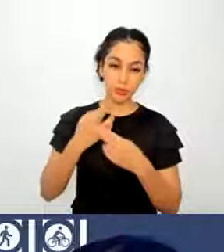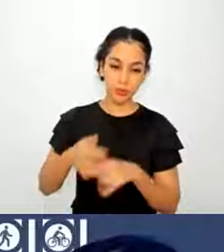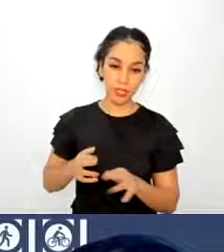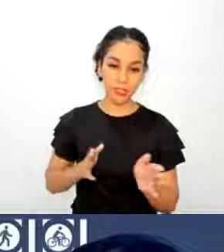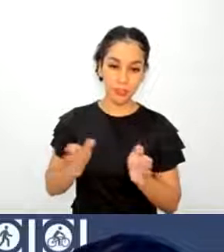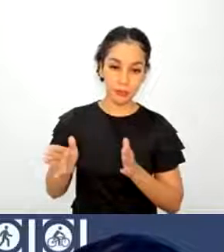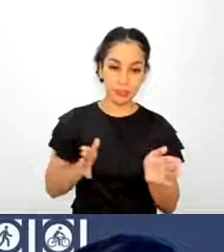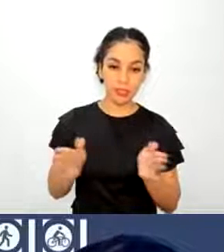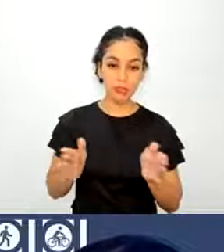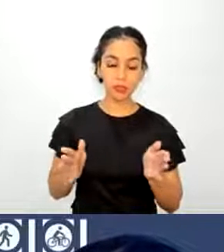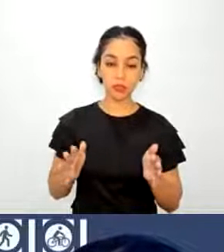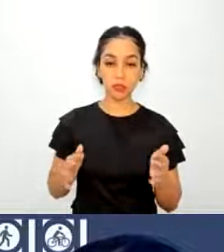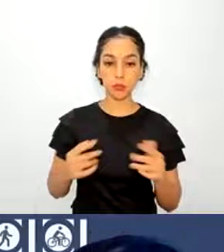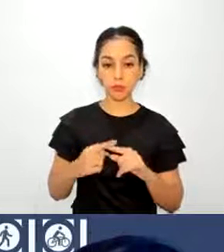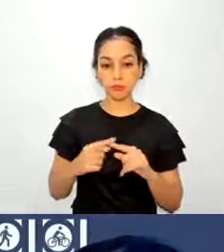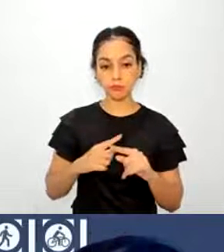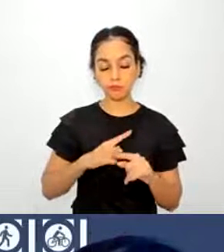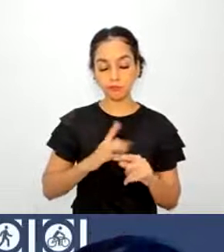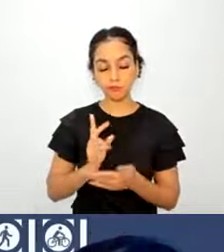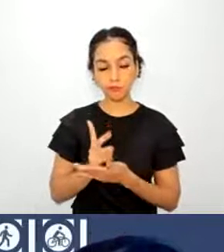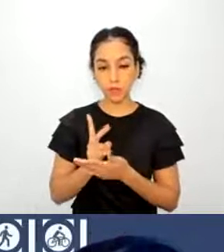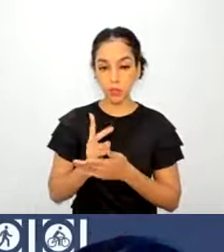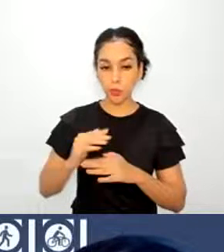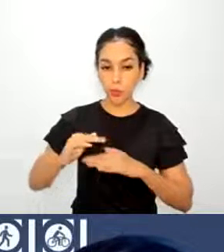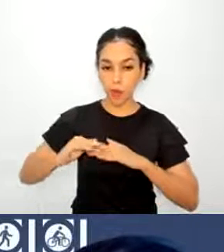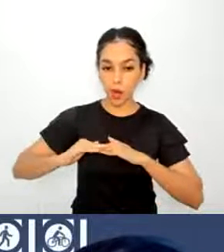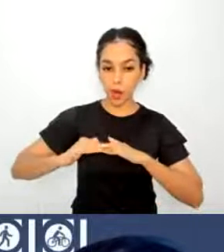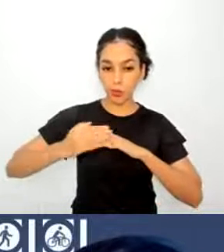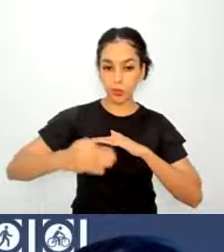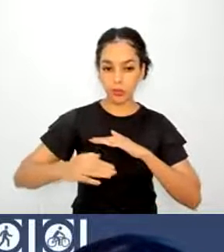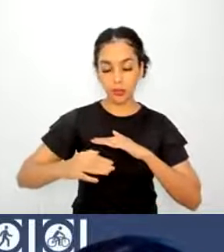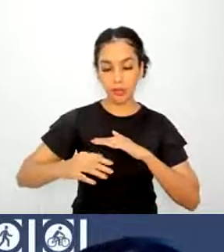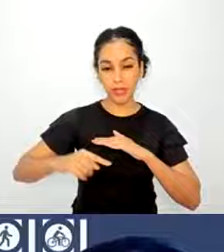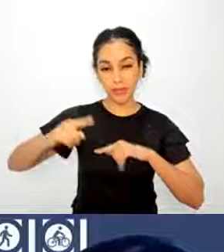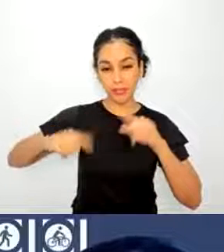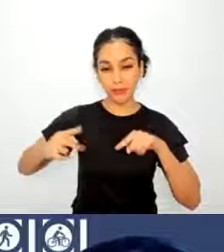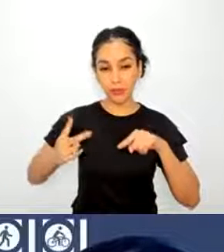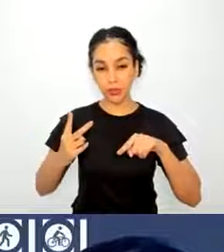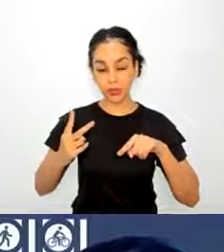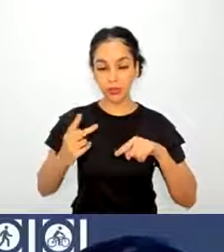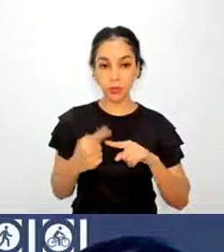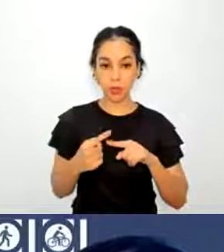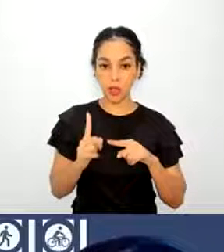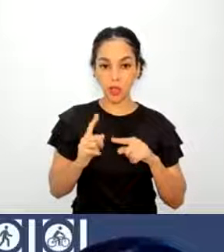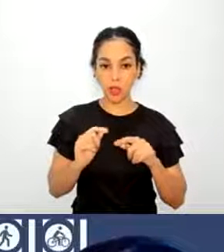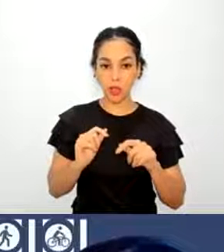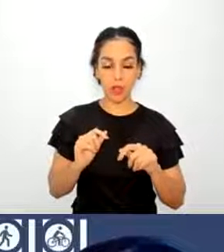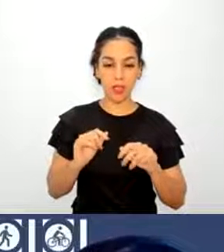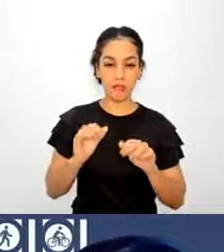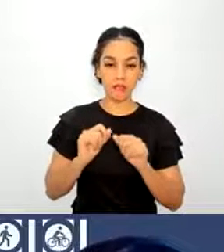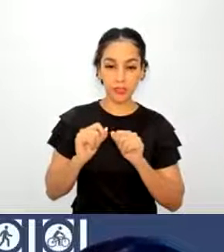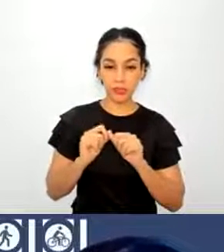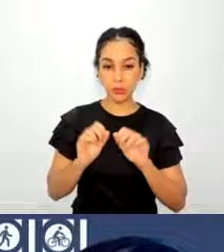acessibilidade. Quando você vai ter sempre uma calçada em 2 níveis, né? Porque você não está mexendo na infraestrutura, né? Então, isso é uma